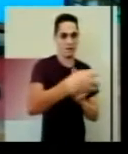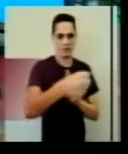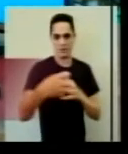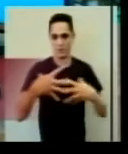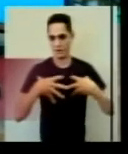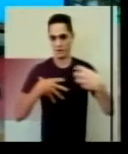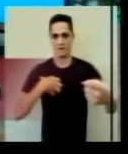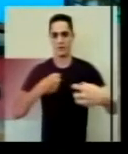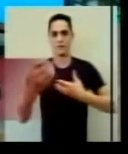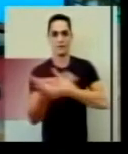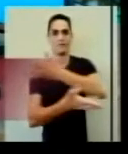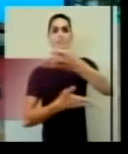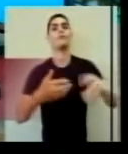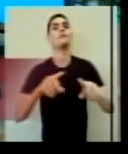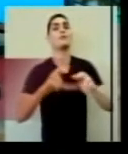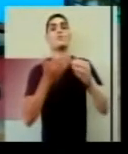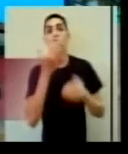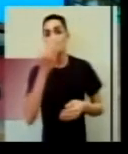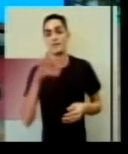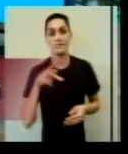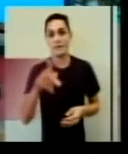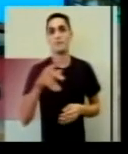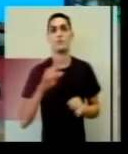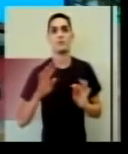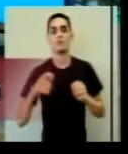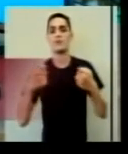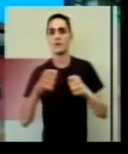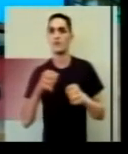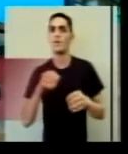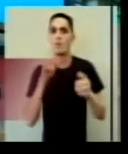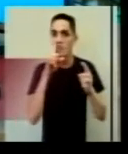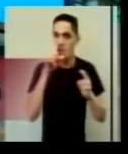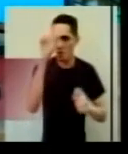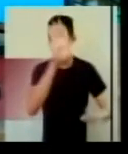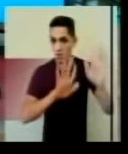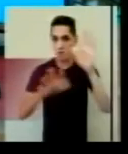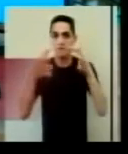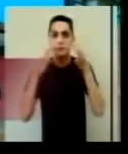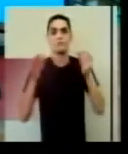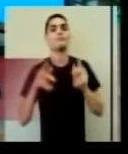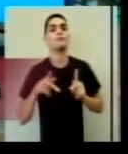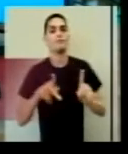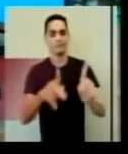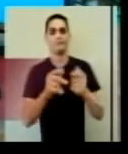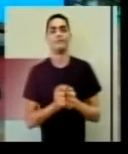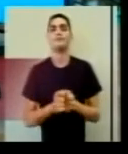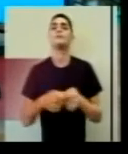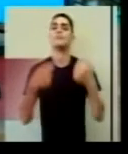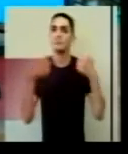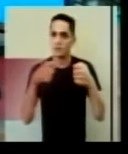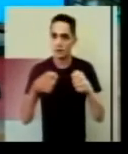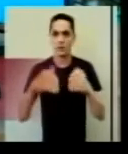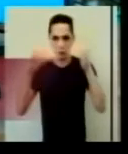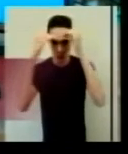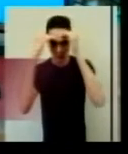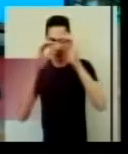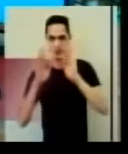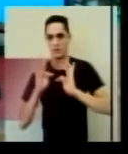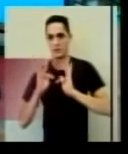está existindo circulação viral ainda. Por isso que nós pedimos sempre, todos os cuidados